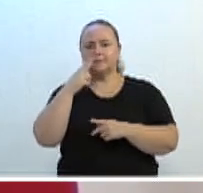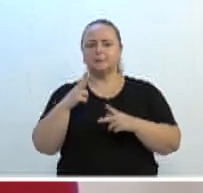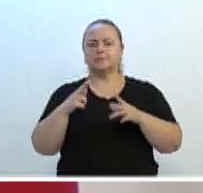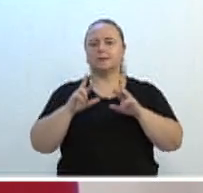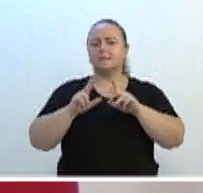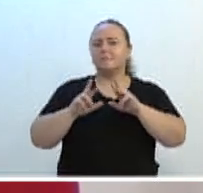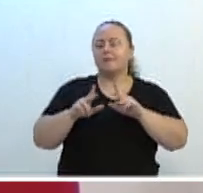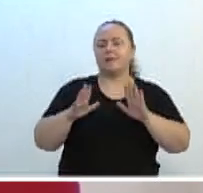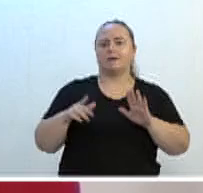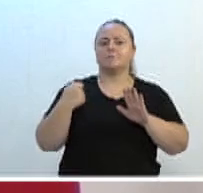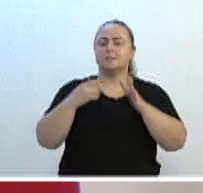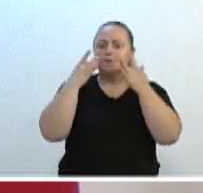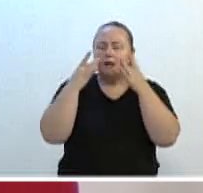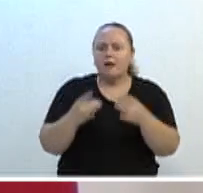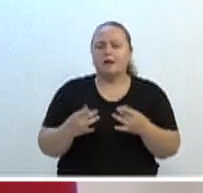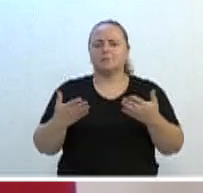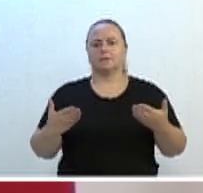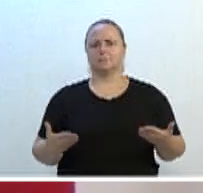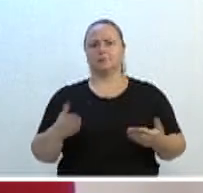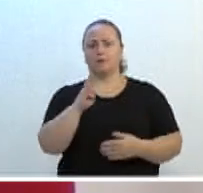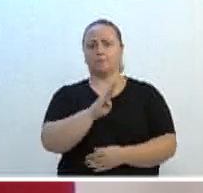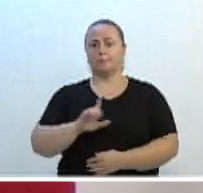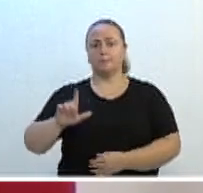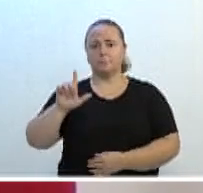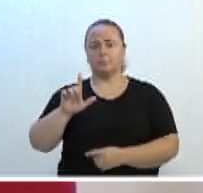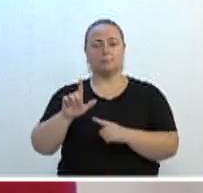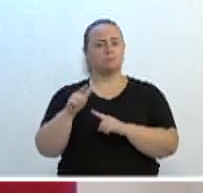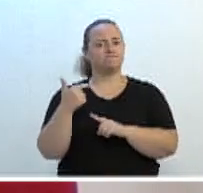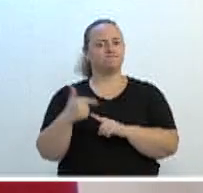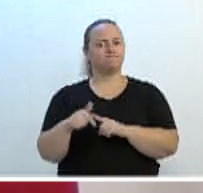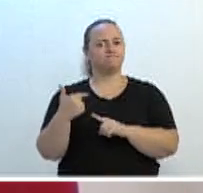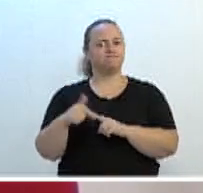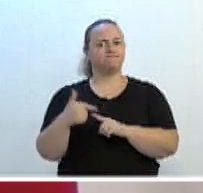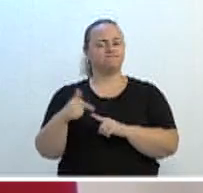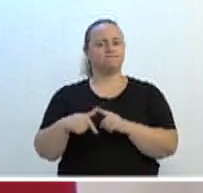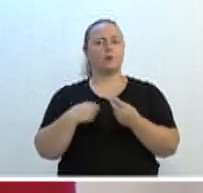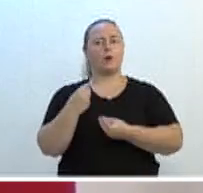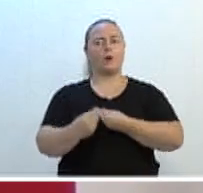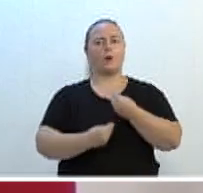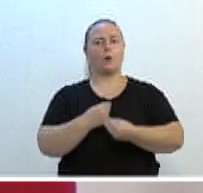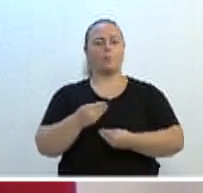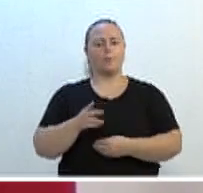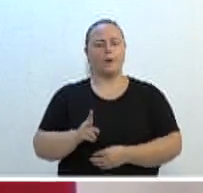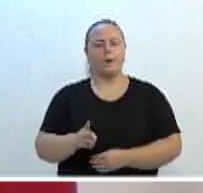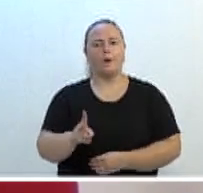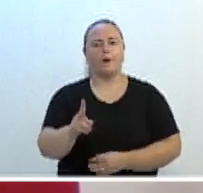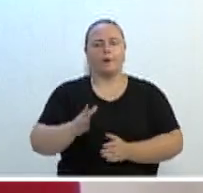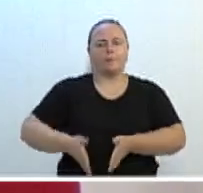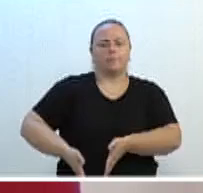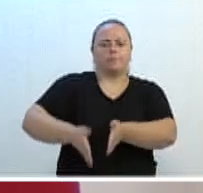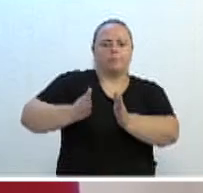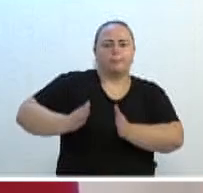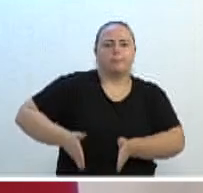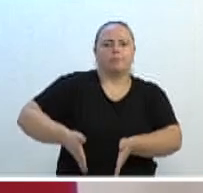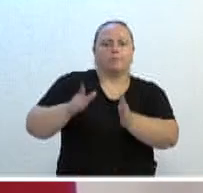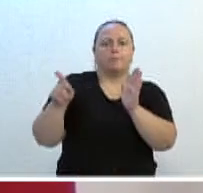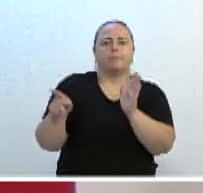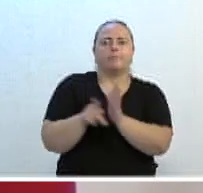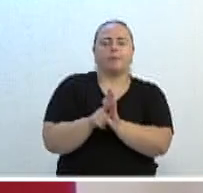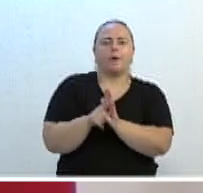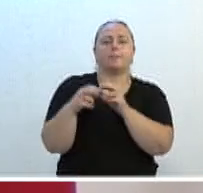situação. Blumenau não tem mais condições de continuar com os corredores de ônibus